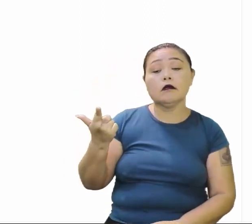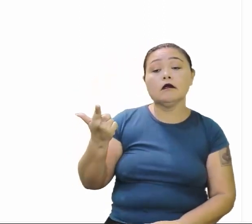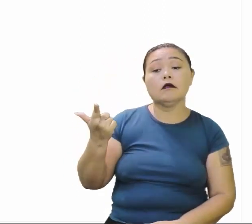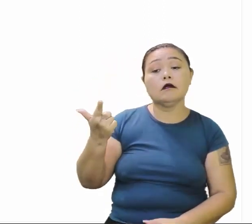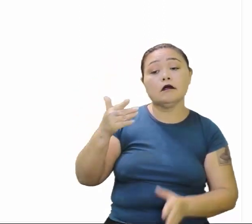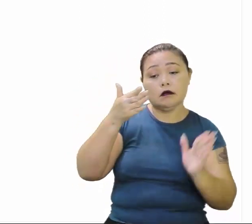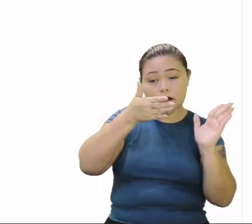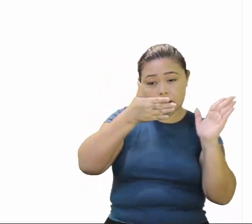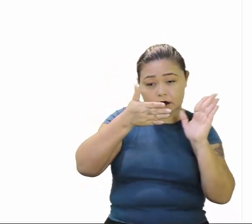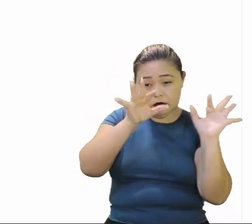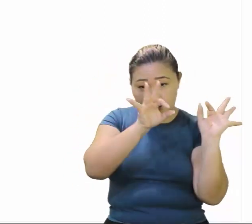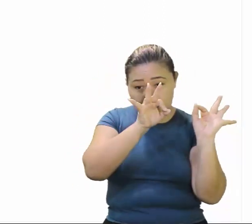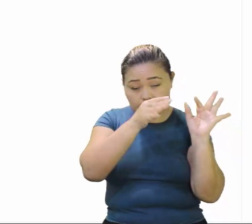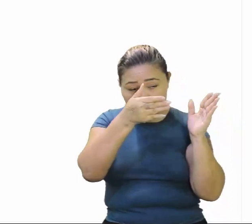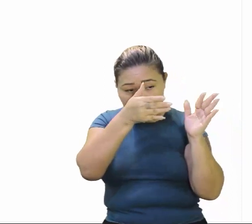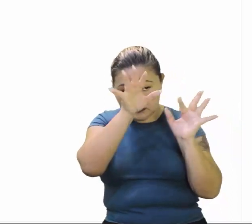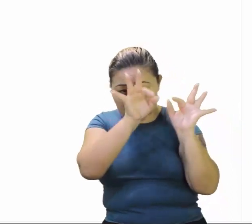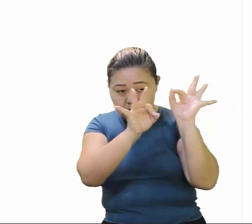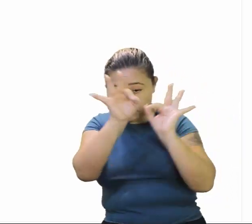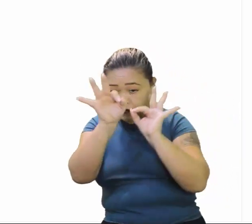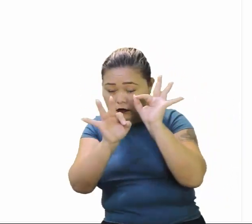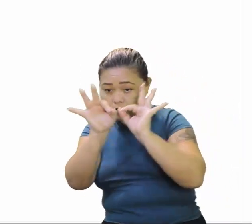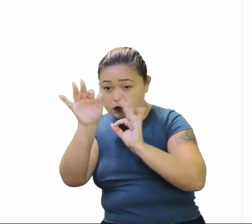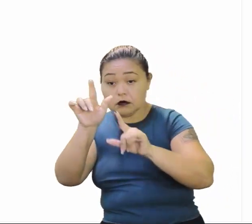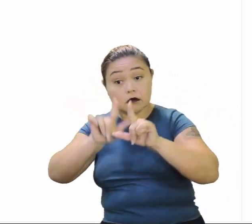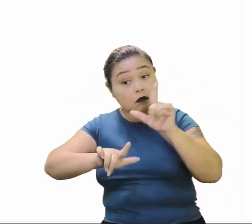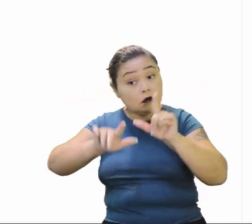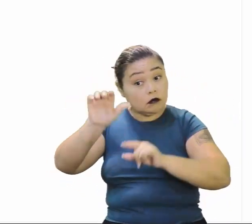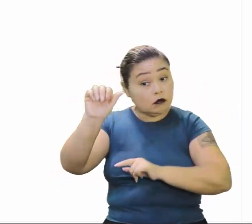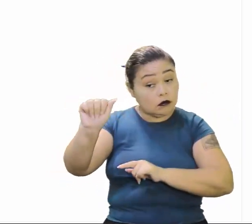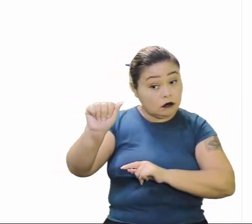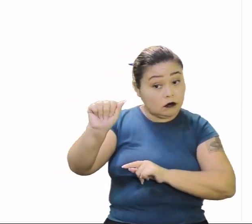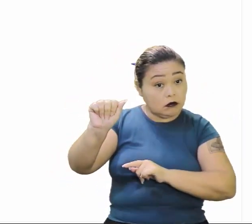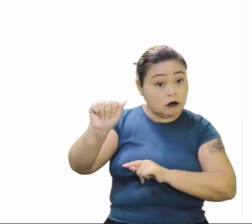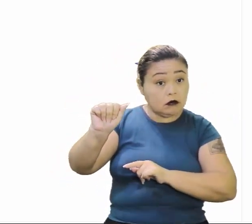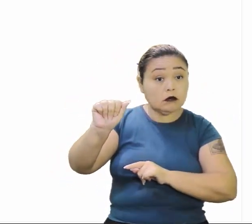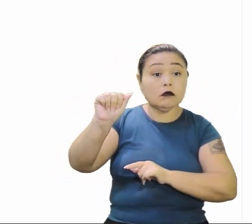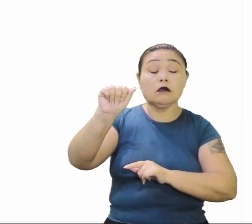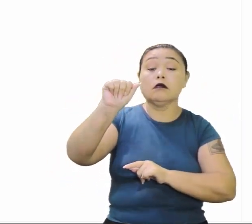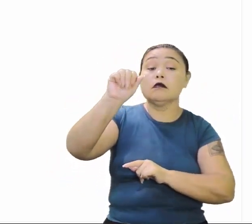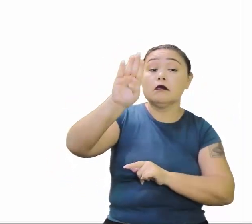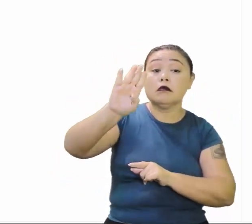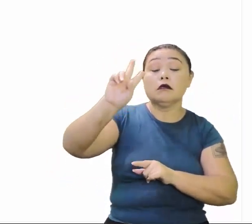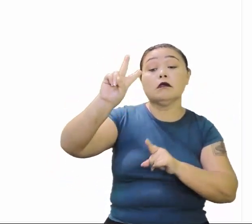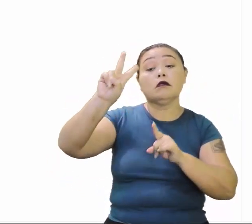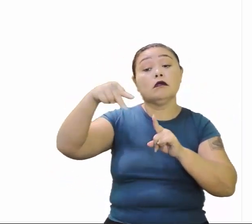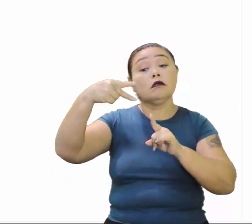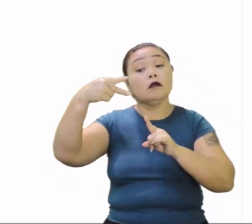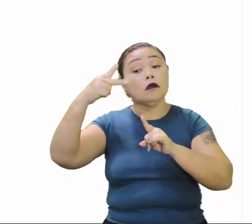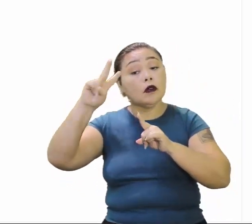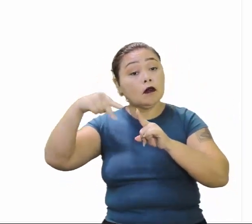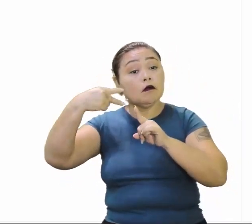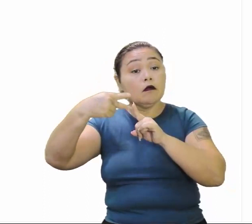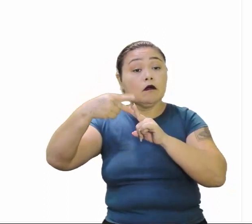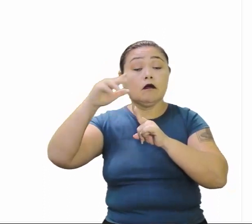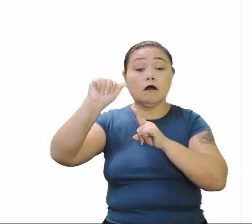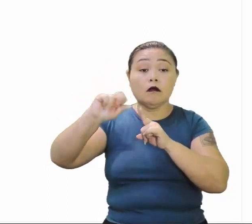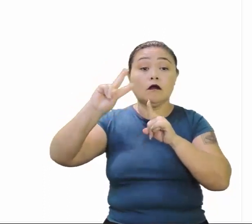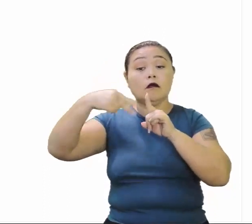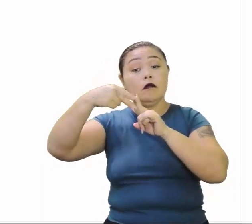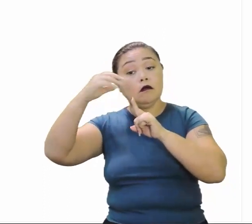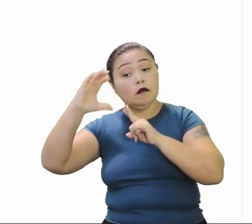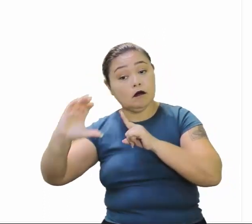na ordem das densidades, será que a letra A, densidade de B maior do que A, que é maior do que a densidade de